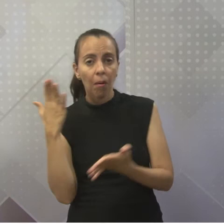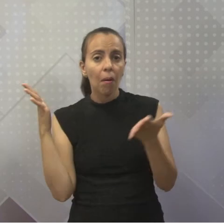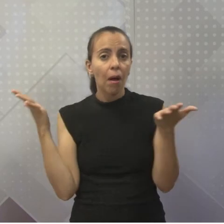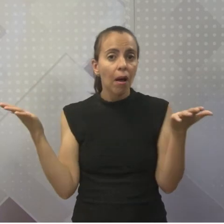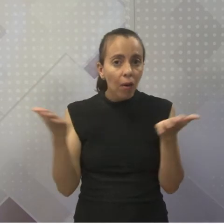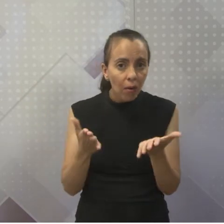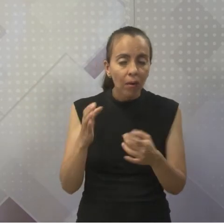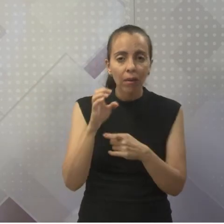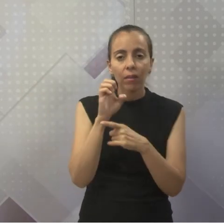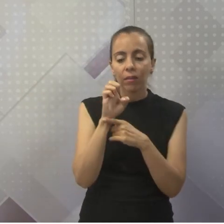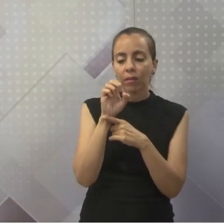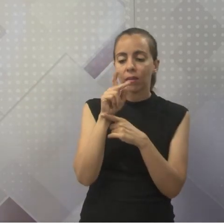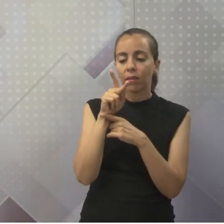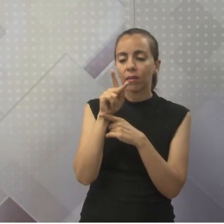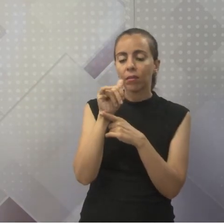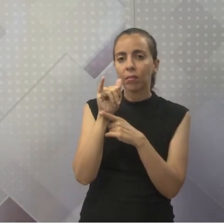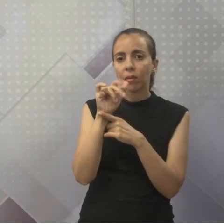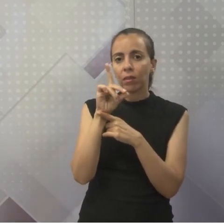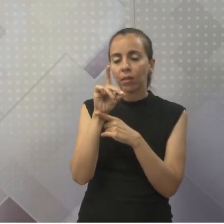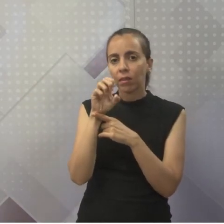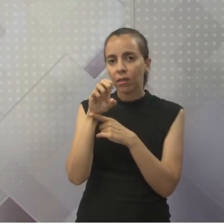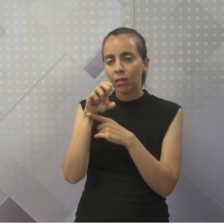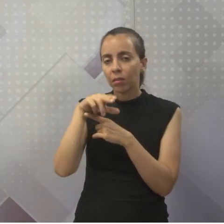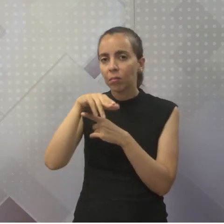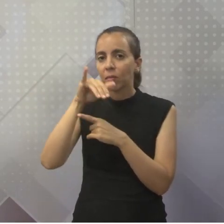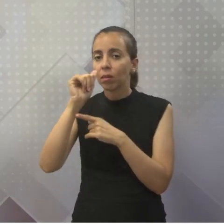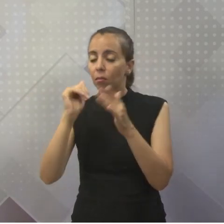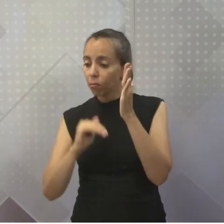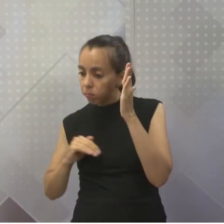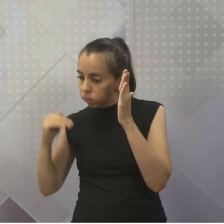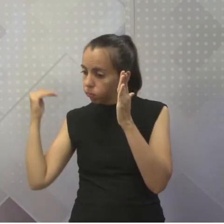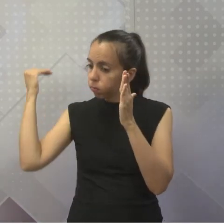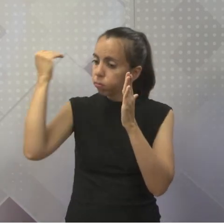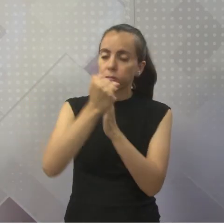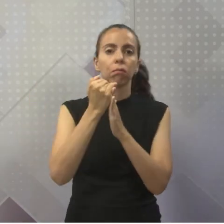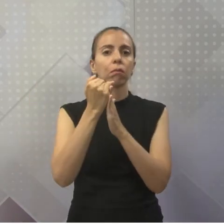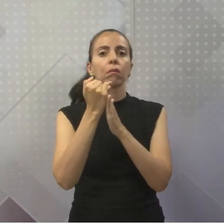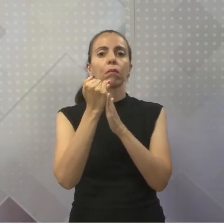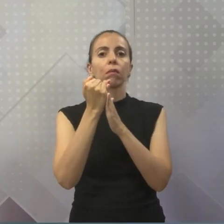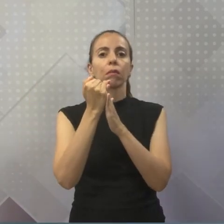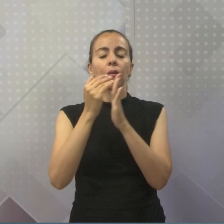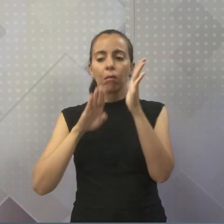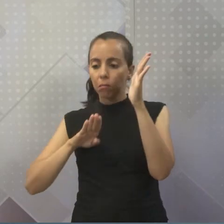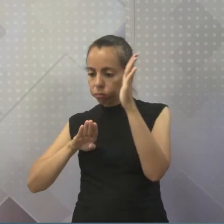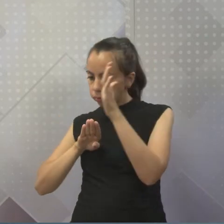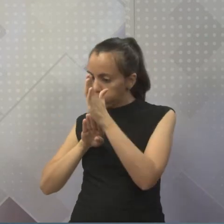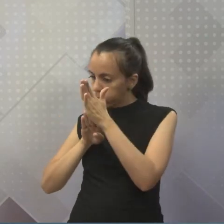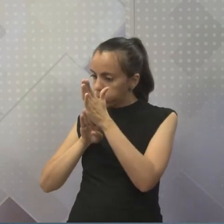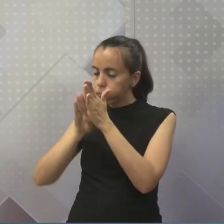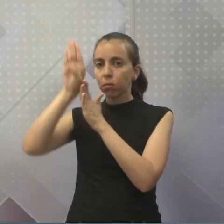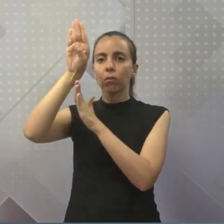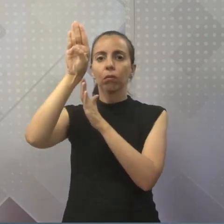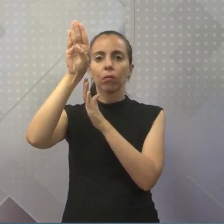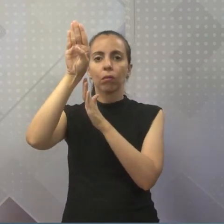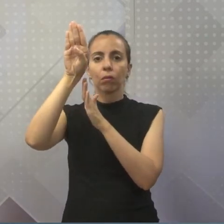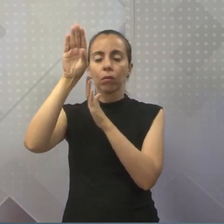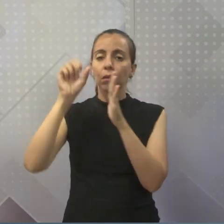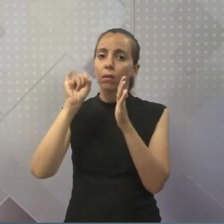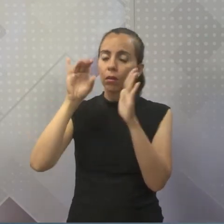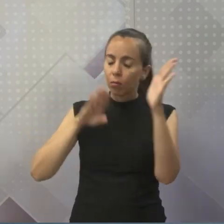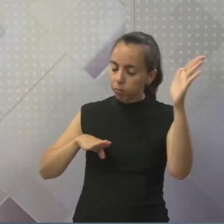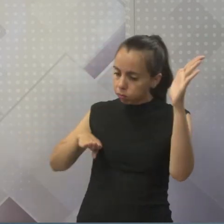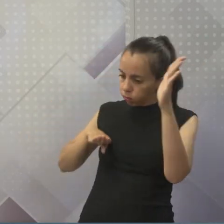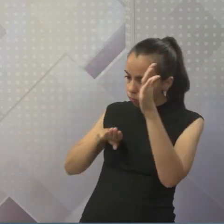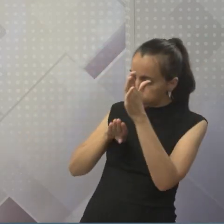agora, quando esses casos extrapolam o número esperado, né? Se esses casos